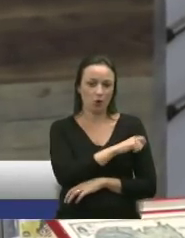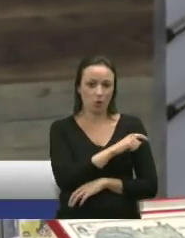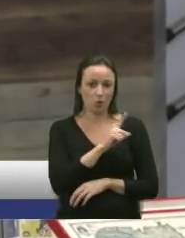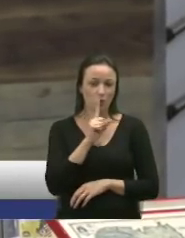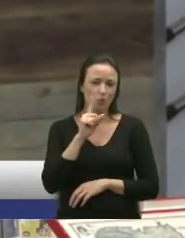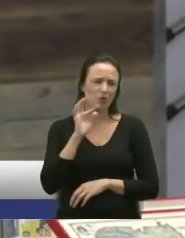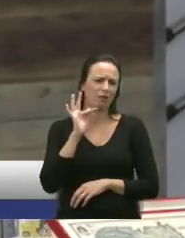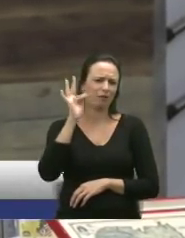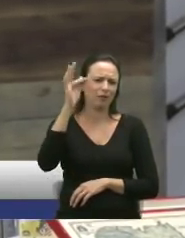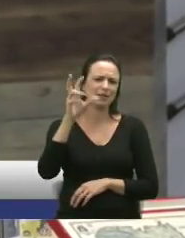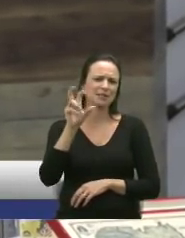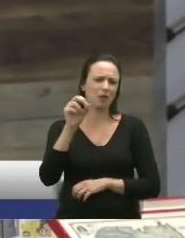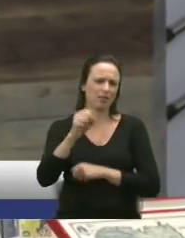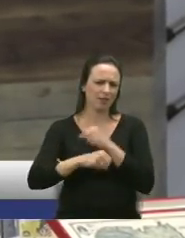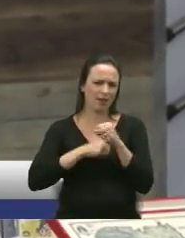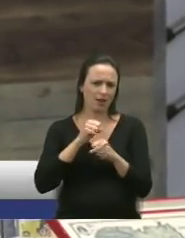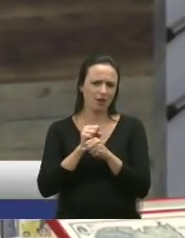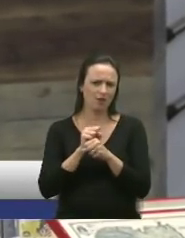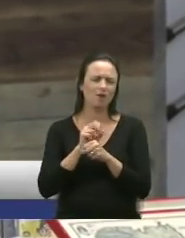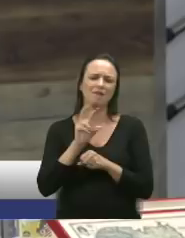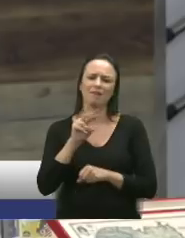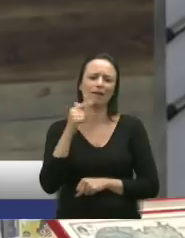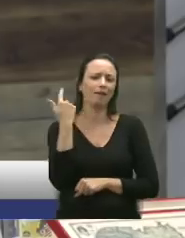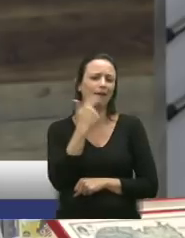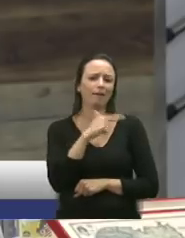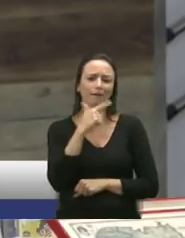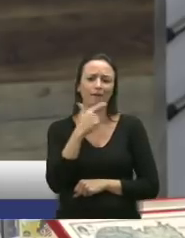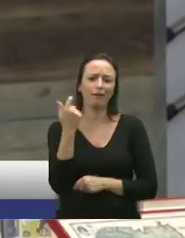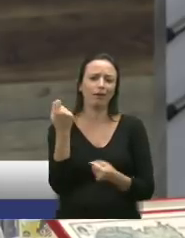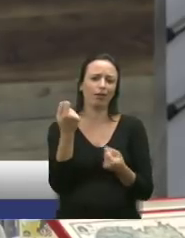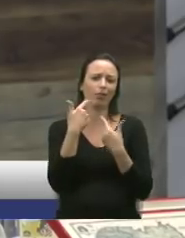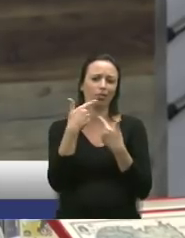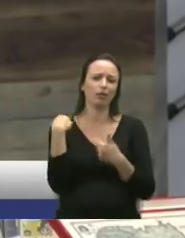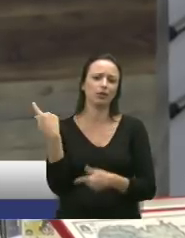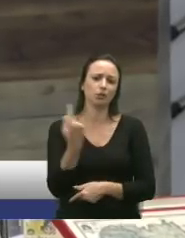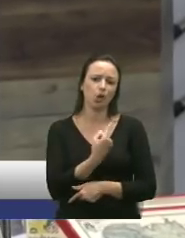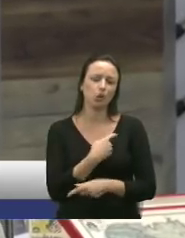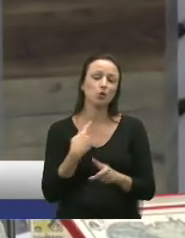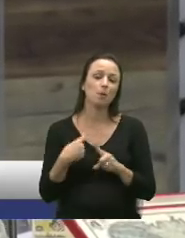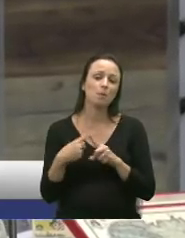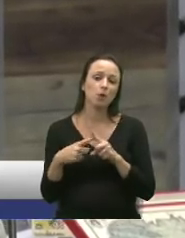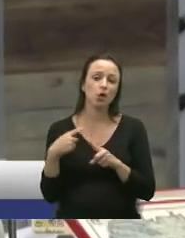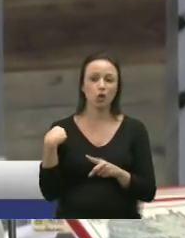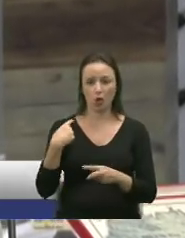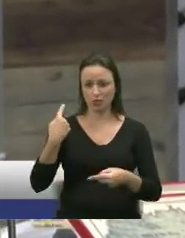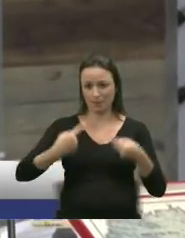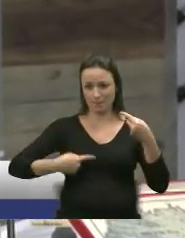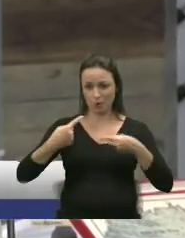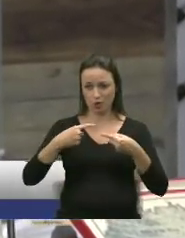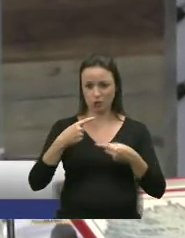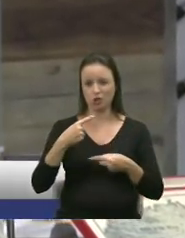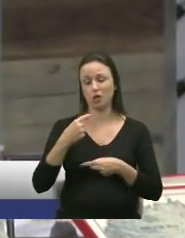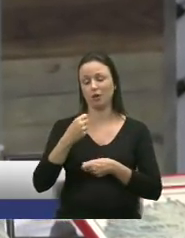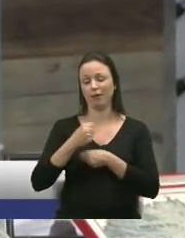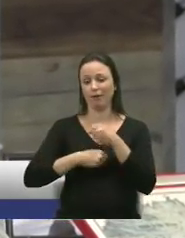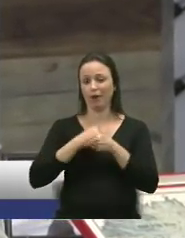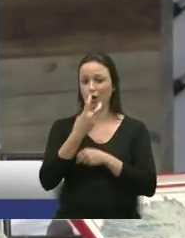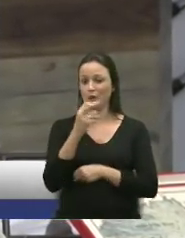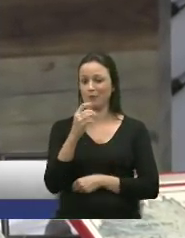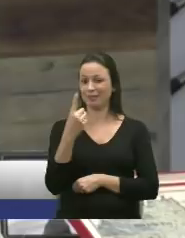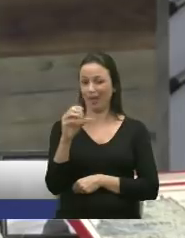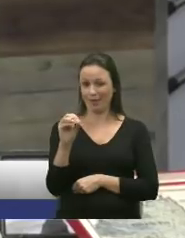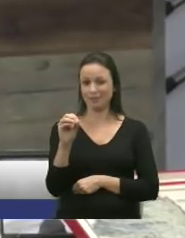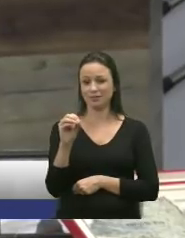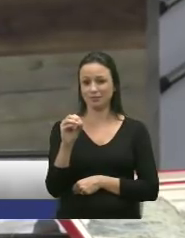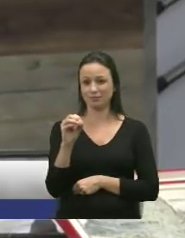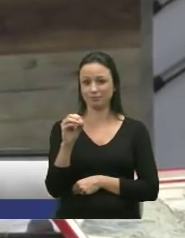anos, vão rir de nós. Porque vão estudar que a nossa política dos anos 2010